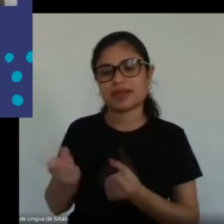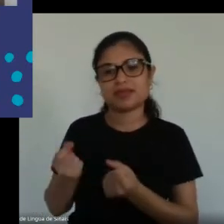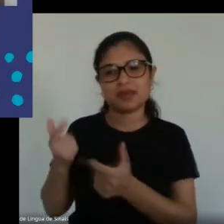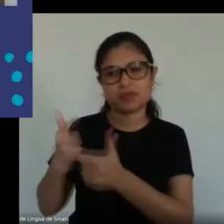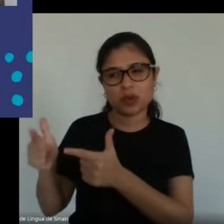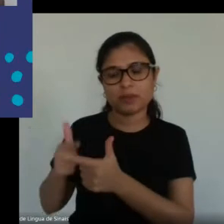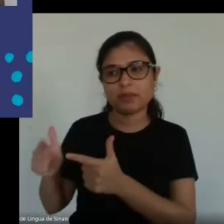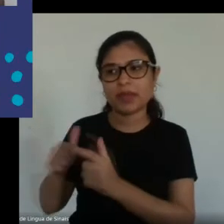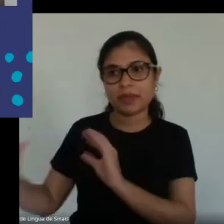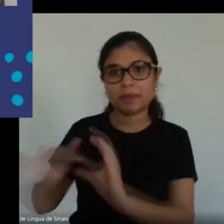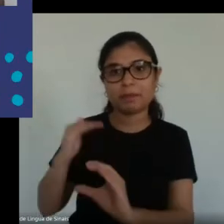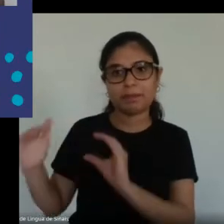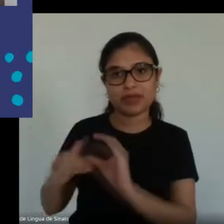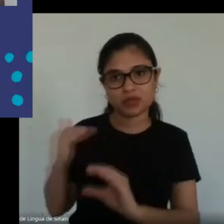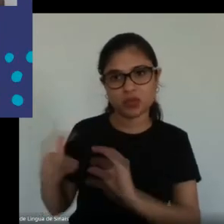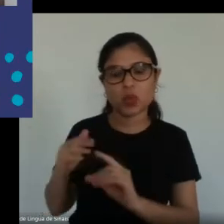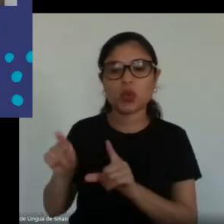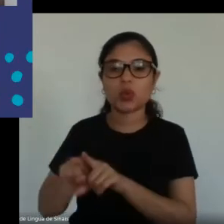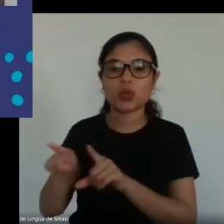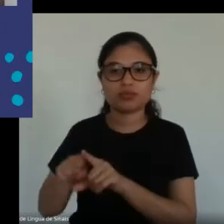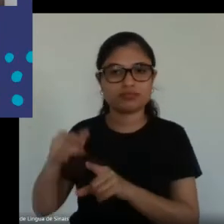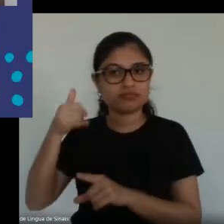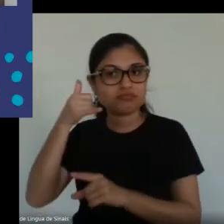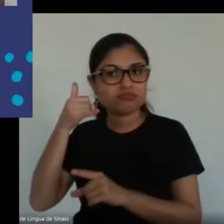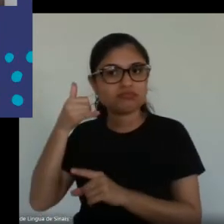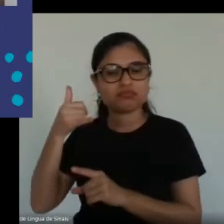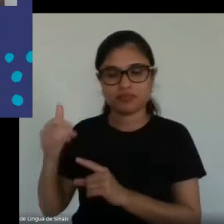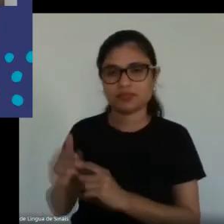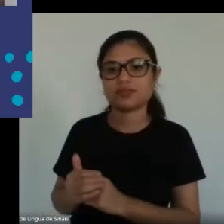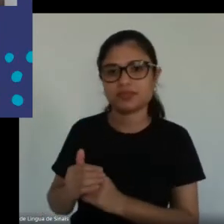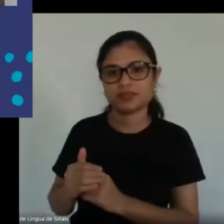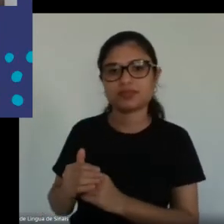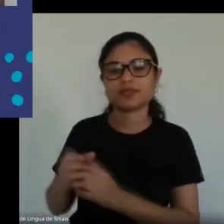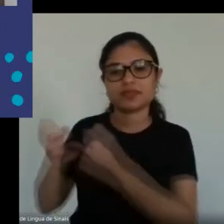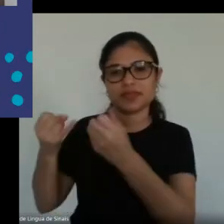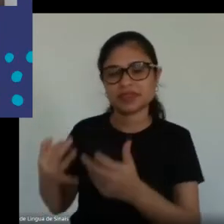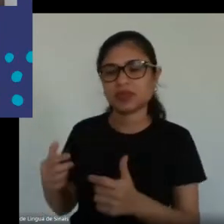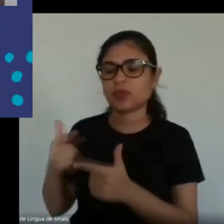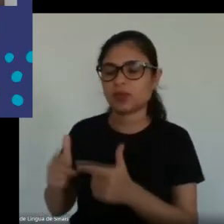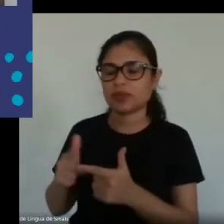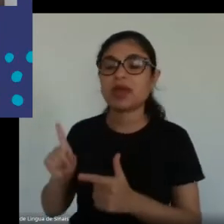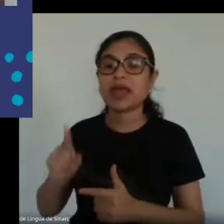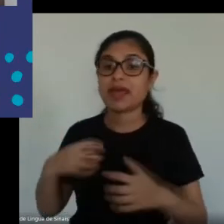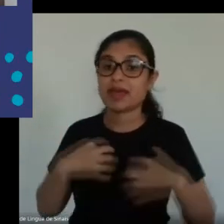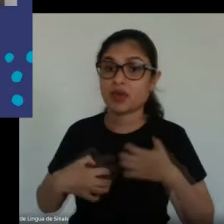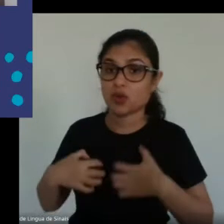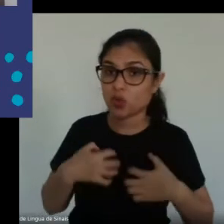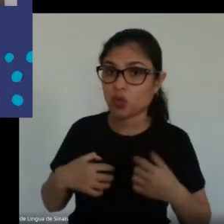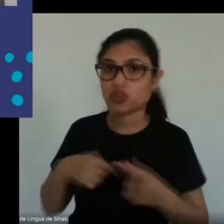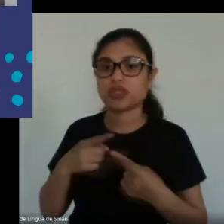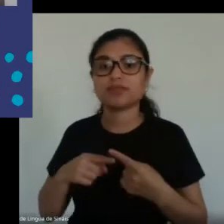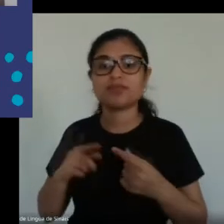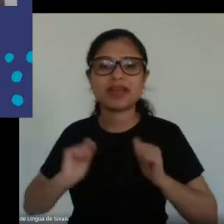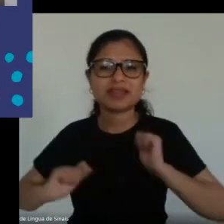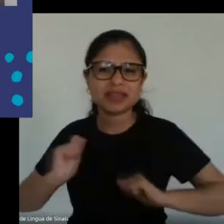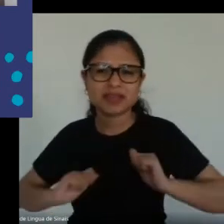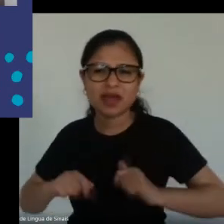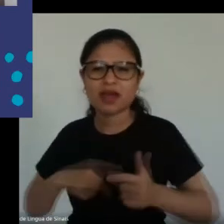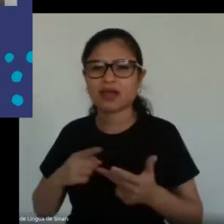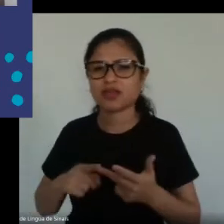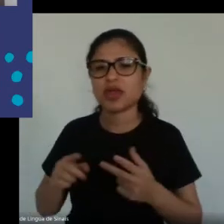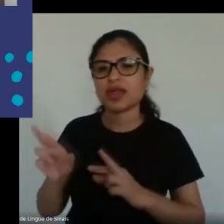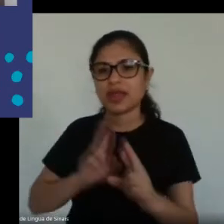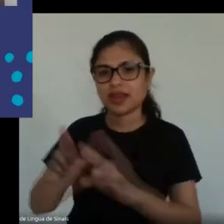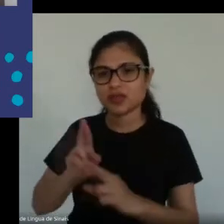problemas, né? Bastante questões para trabalhar, tá? Mas é isso, era angústia, ansiedade, relacionamento com o marido, relacionamento com